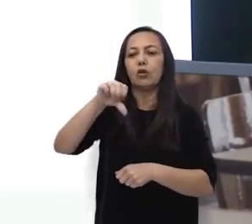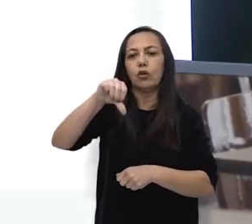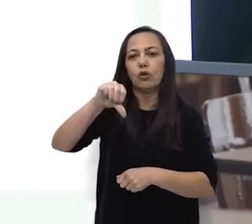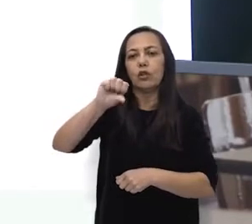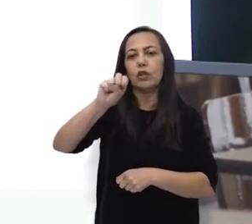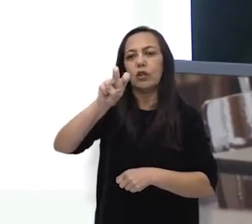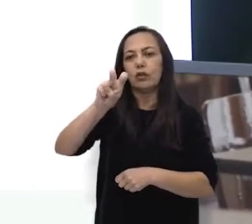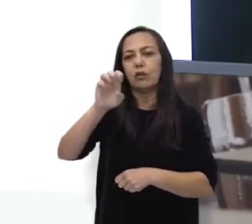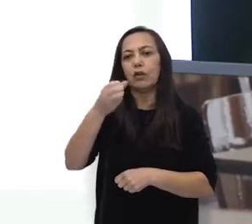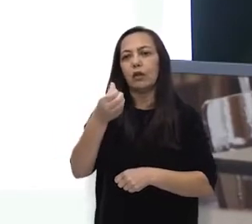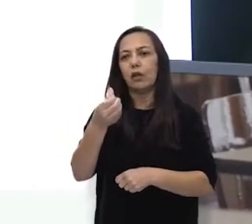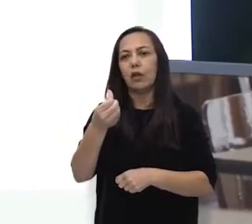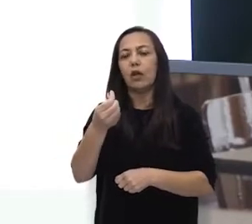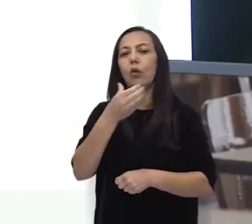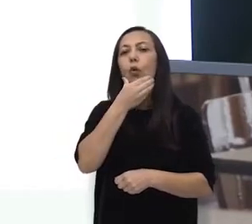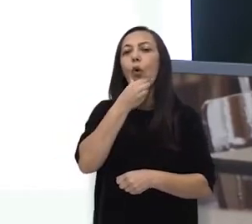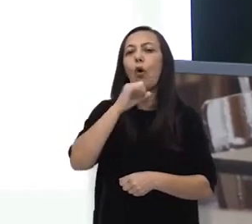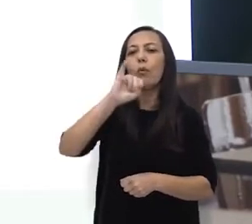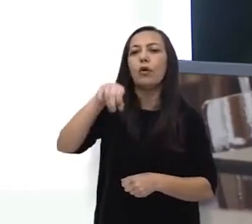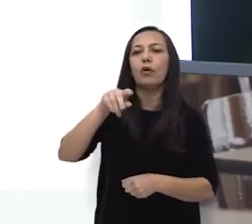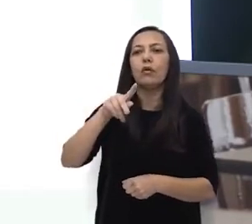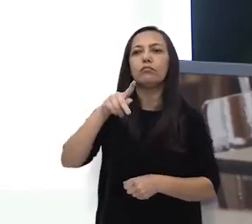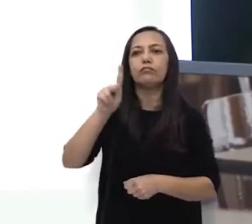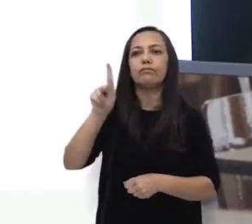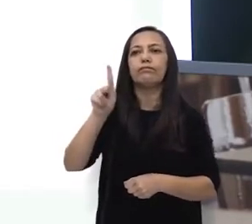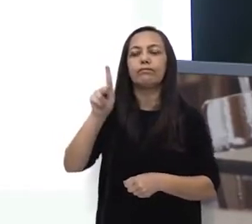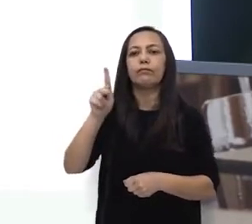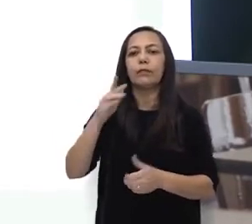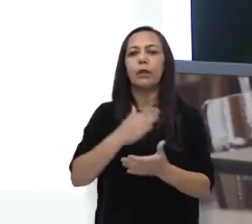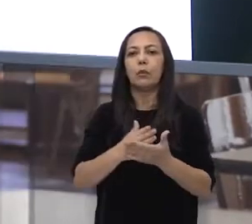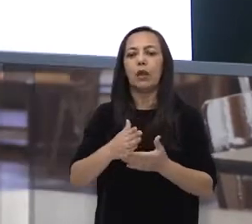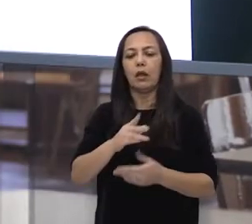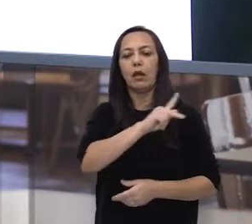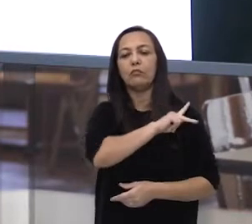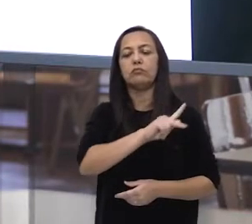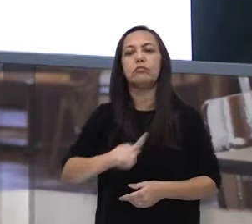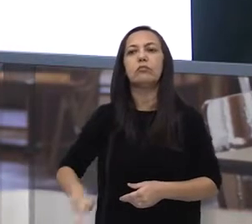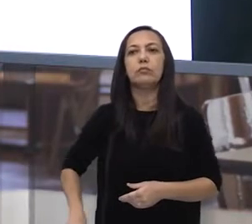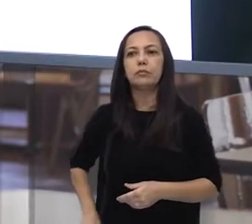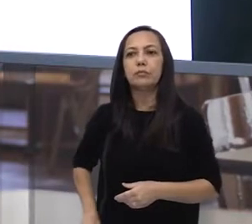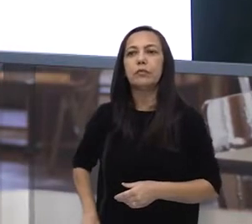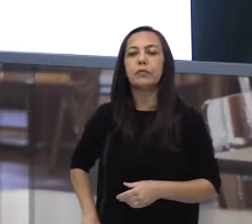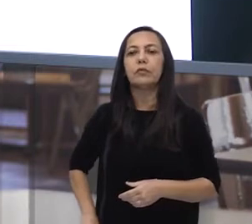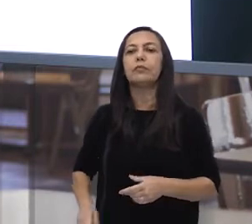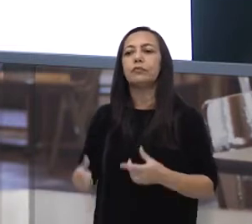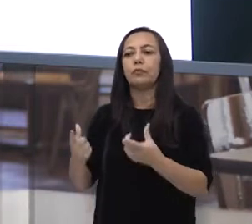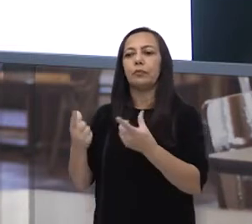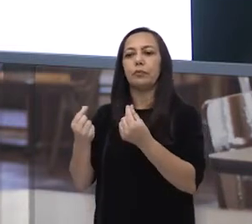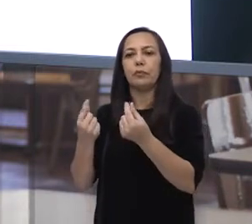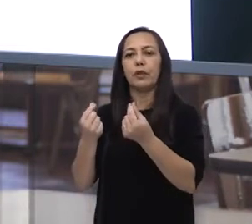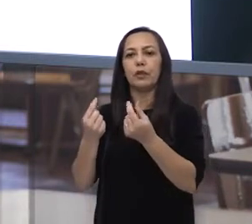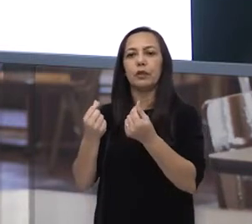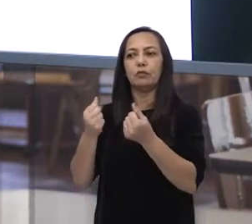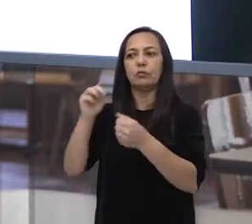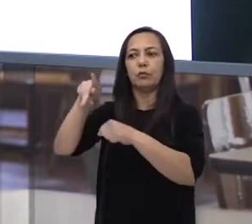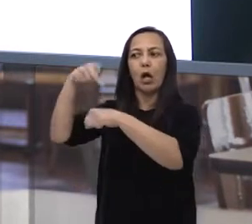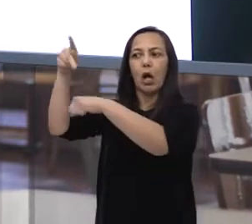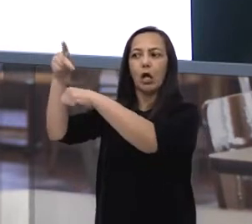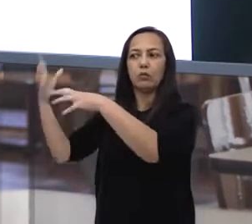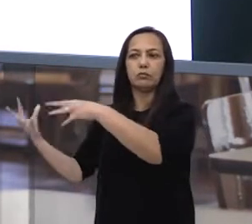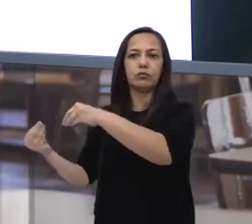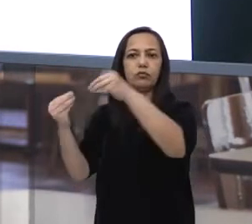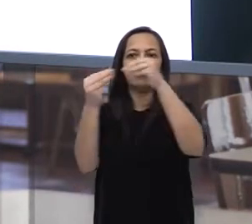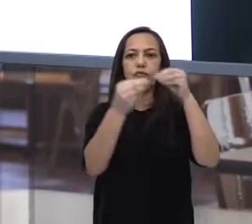1956, Juscelino assume a presidência, capital externo, ou seja, ele trouxe investimento de fora para o Brasil,